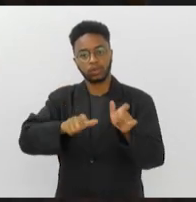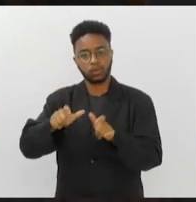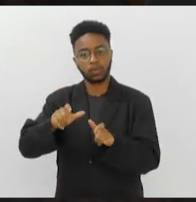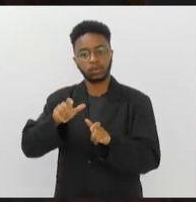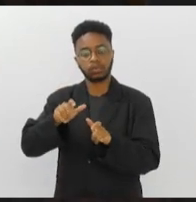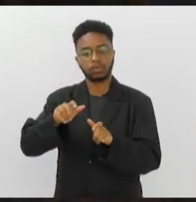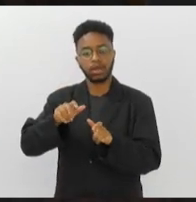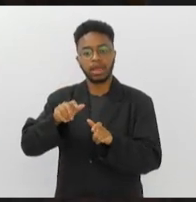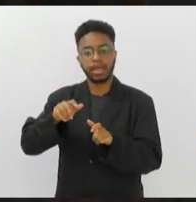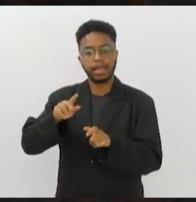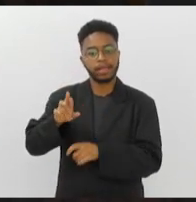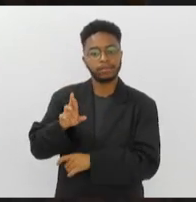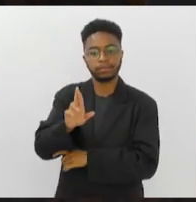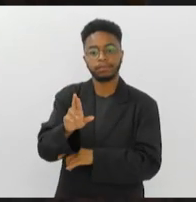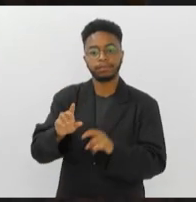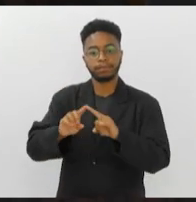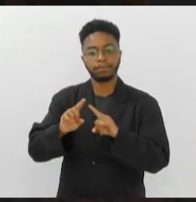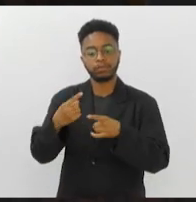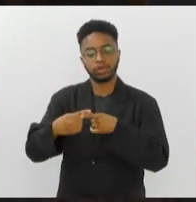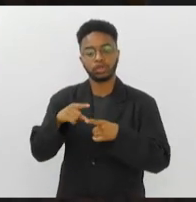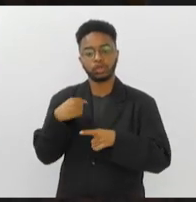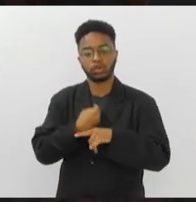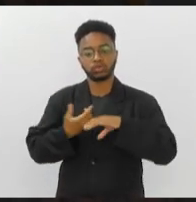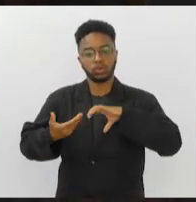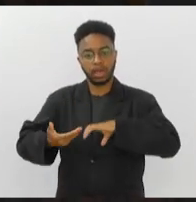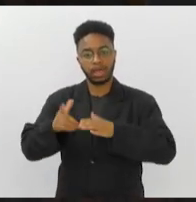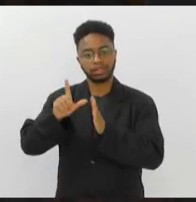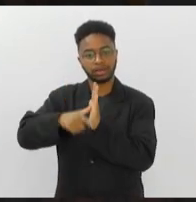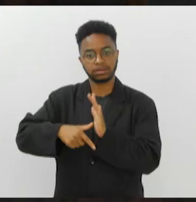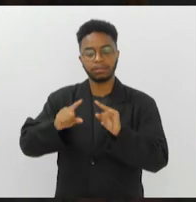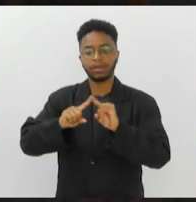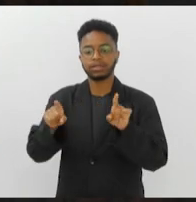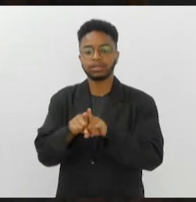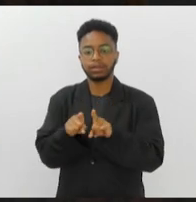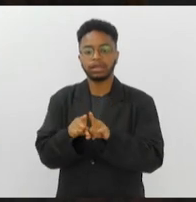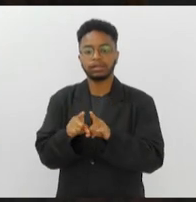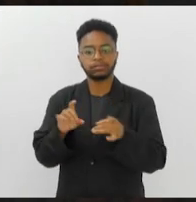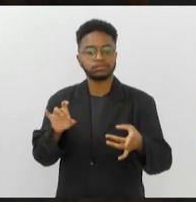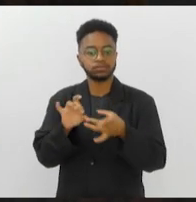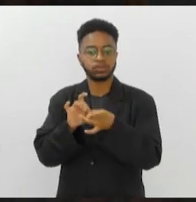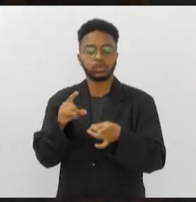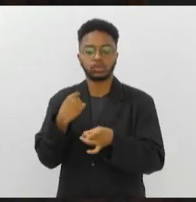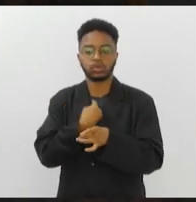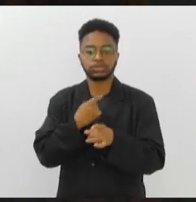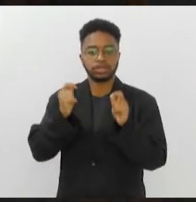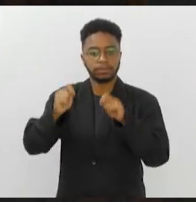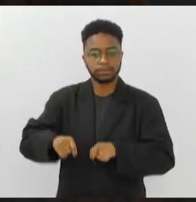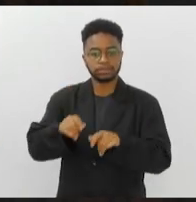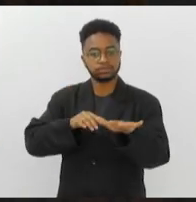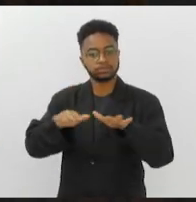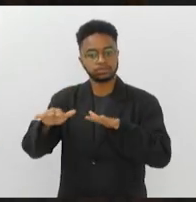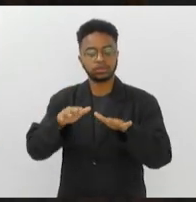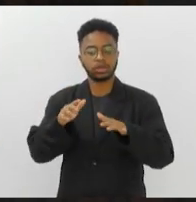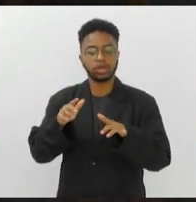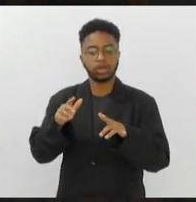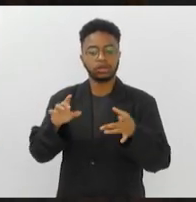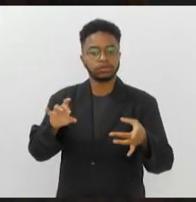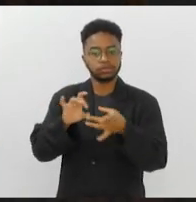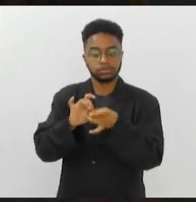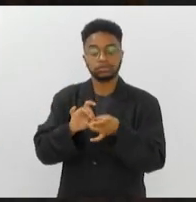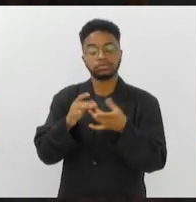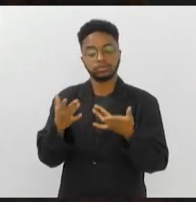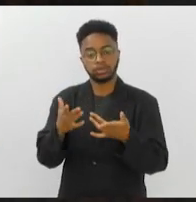muito atrasado, mas passa também pela nossa capacidade de mobilização, e a comunicação é a parte importante disso. Então, por isso, só reiterar, a gente